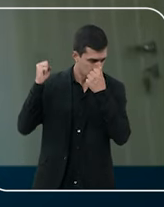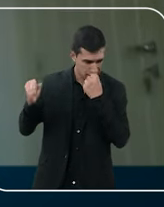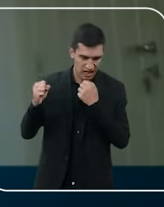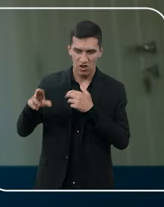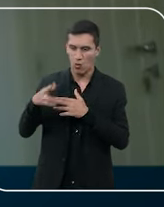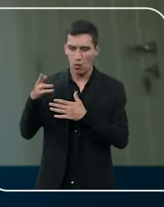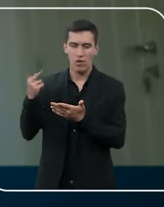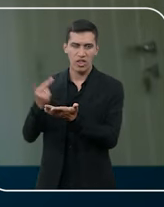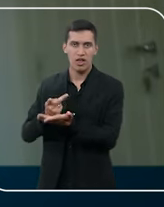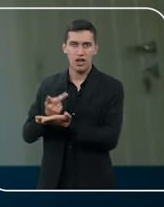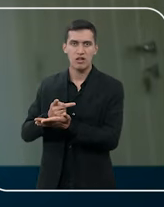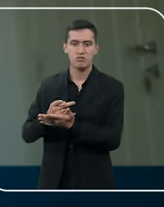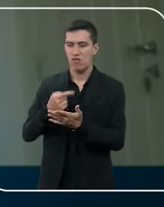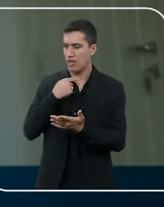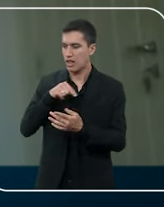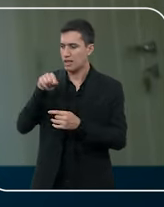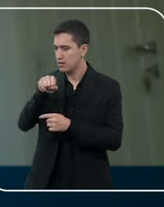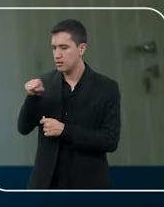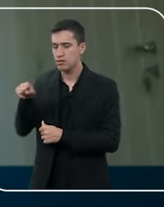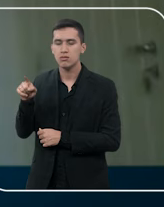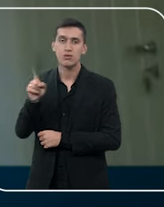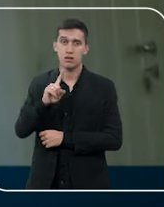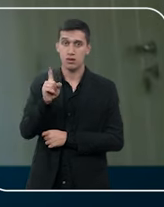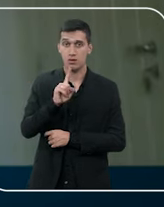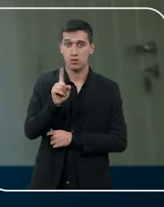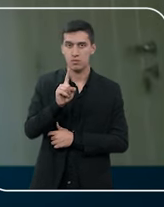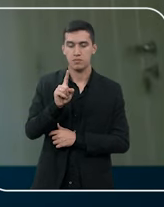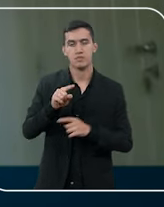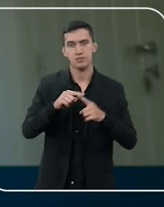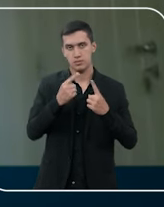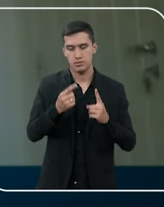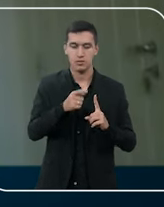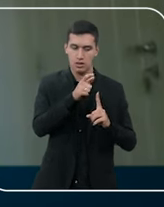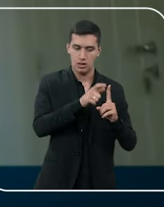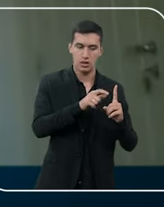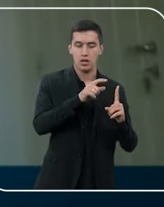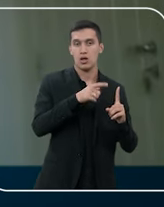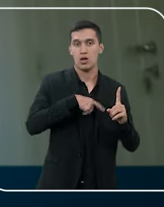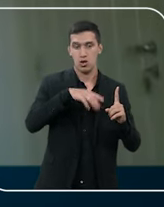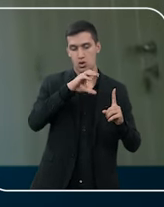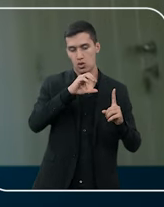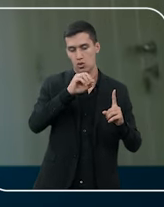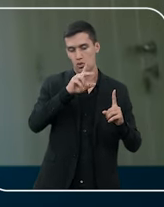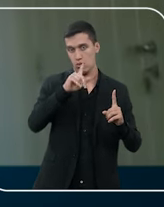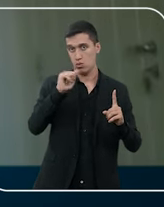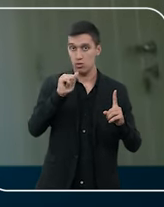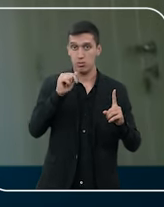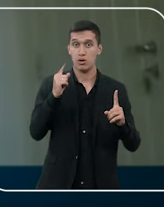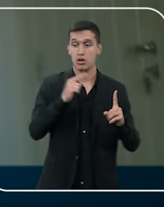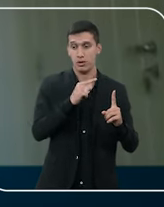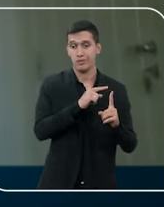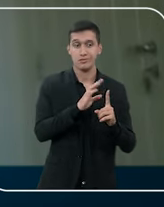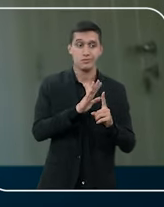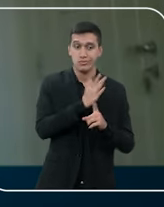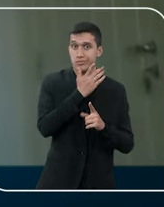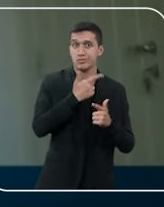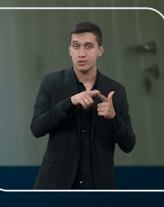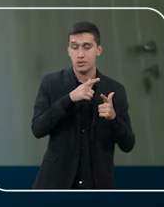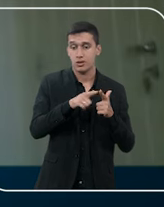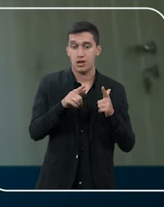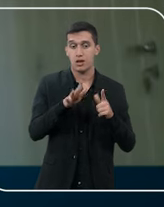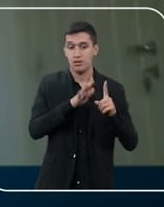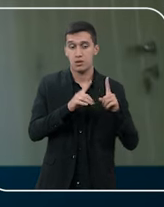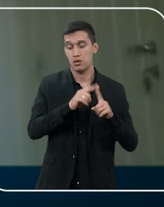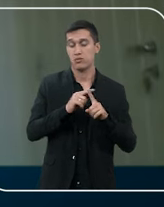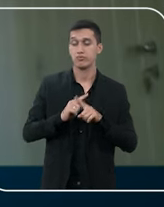aquele ilícito, de causar aquele dano. Porém, ele age de uma forma que é negligente. Né? Ele age com